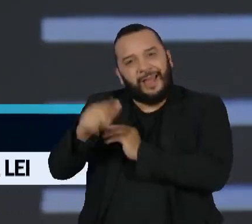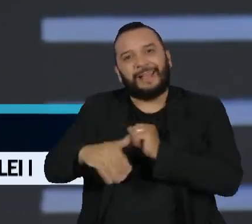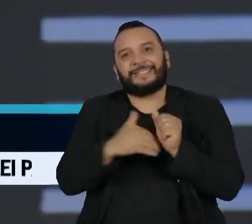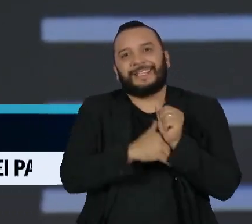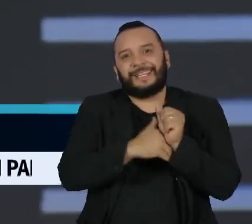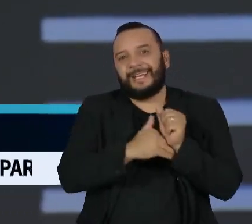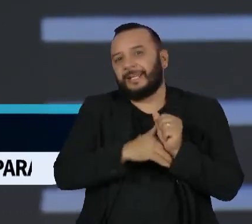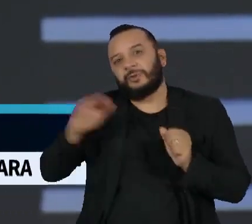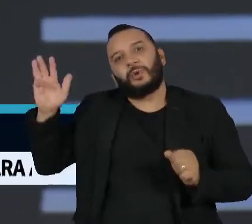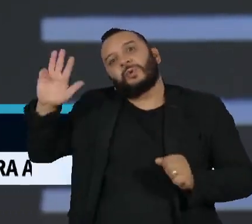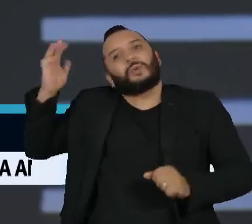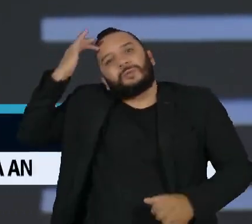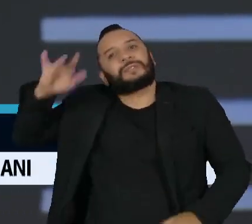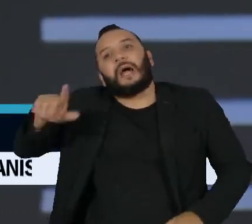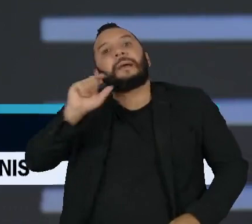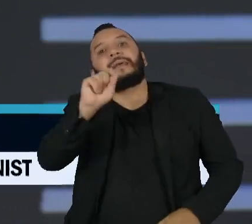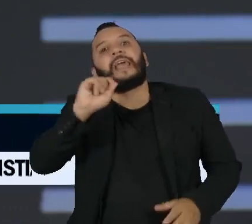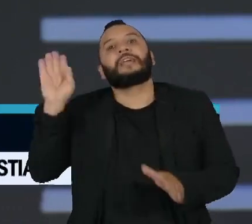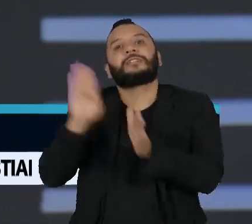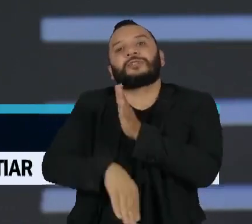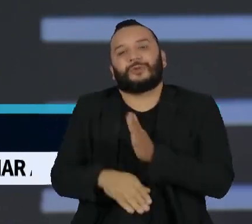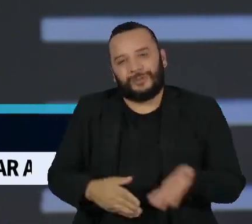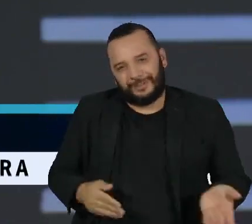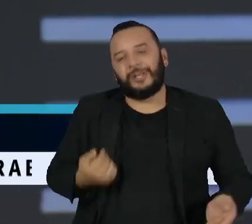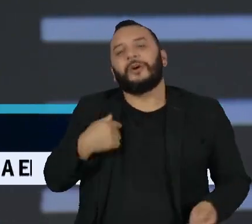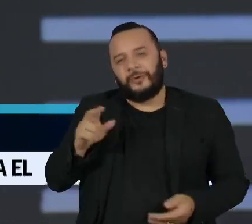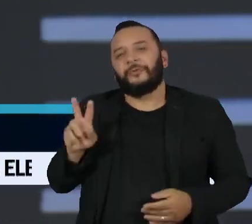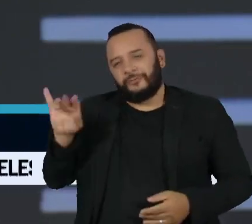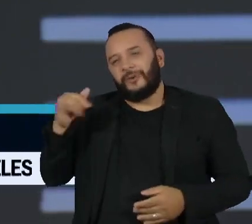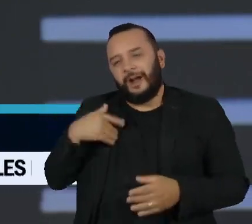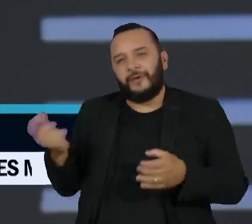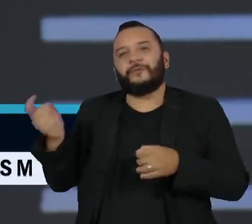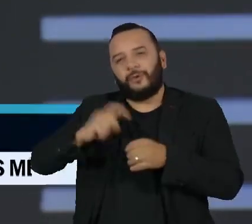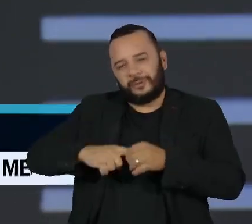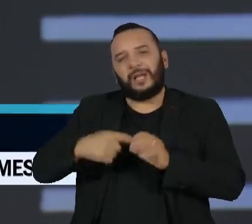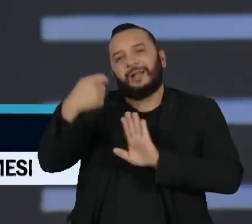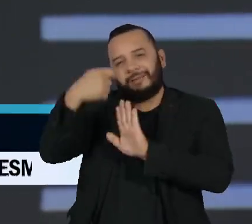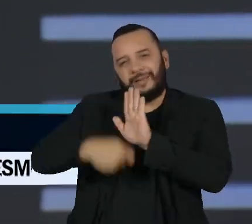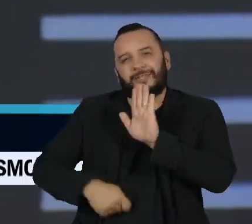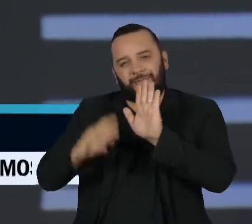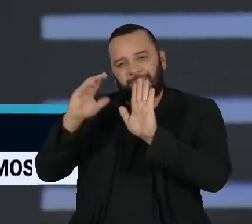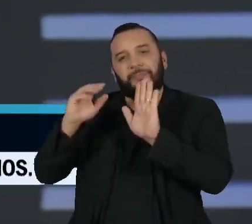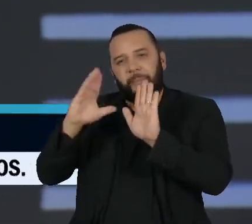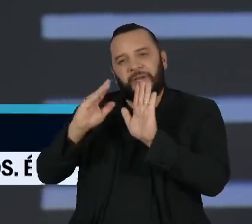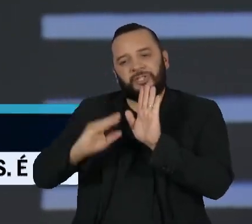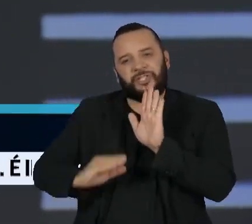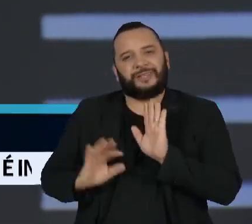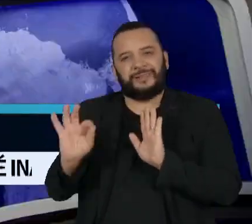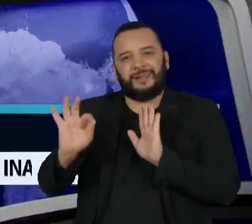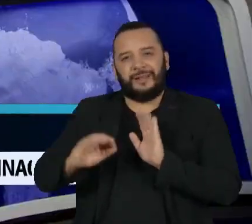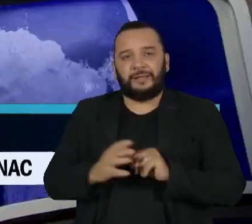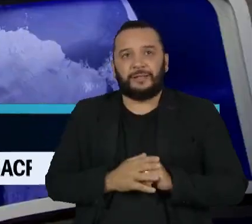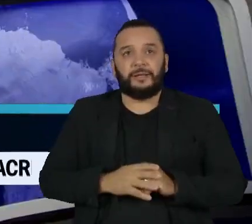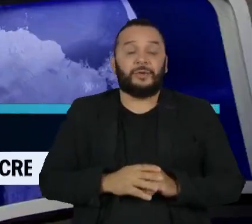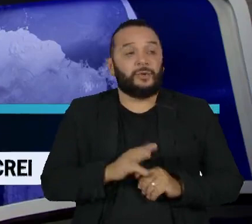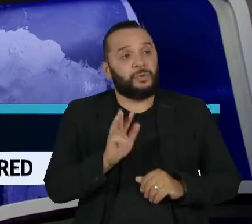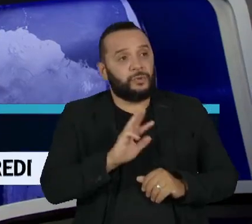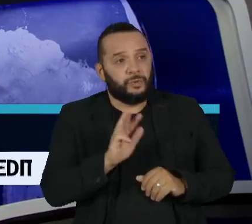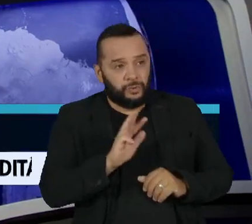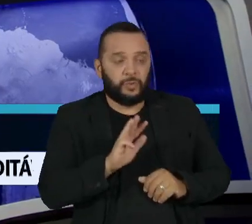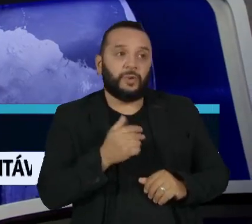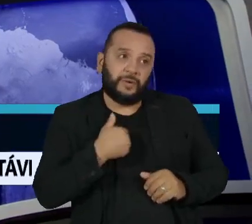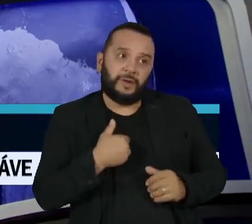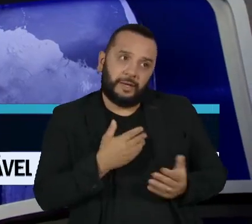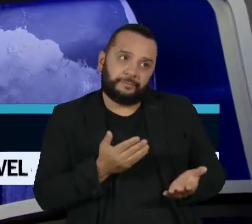ou não? Então, eu não tenho dúvida que vai ser recomposto e vai voltar ao arcabouço inicial, que é o melhor para o Brasil. Lula vai acabar cedendo mais uma vez.